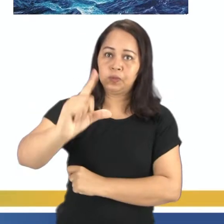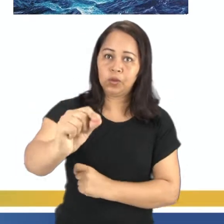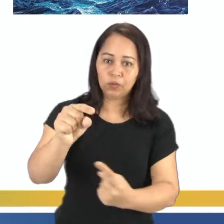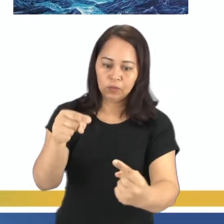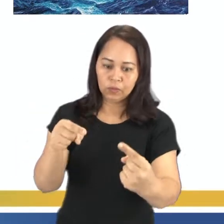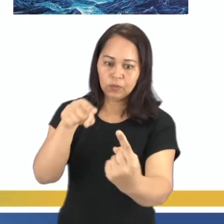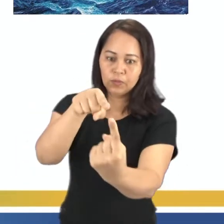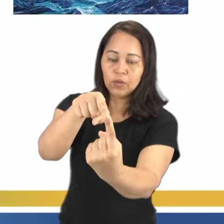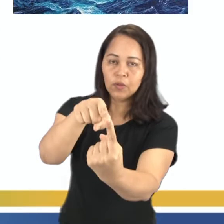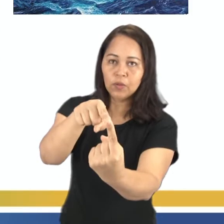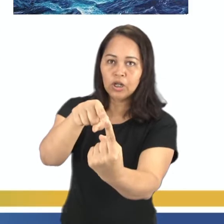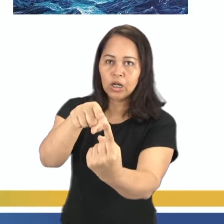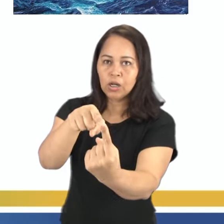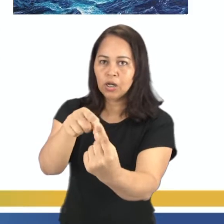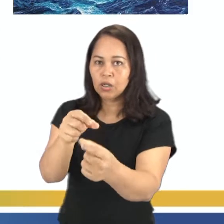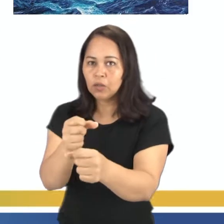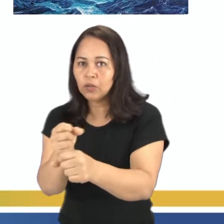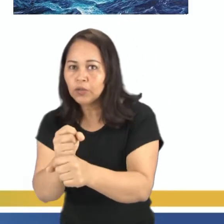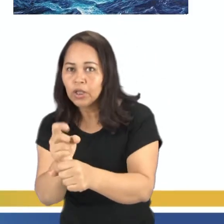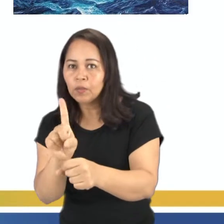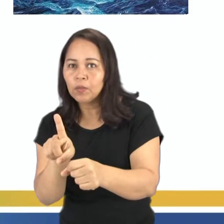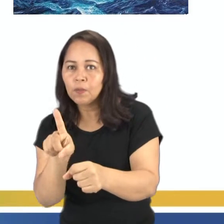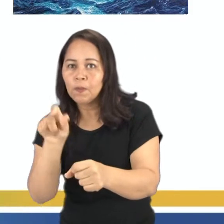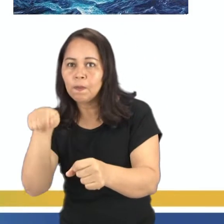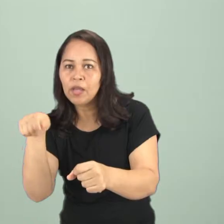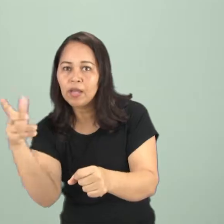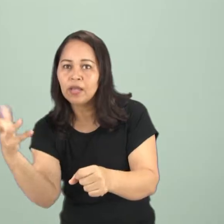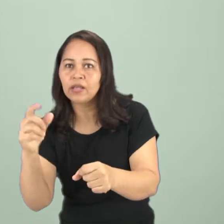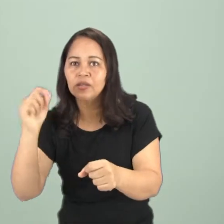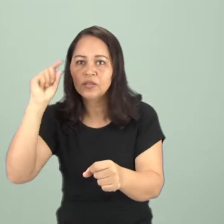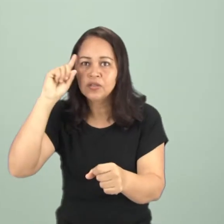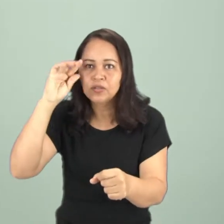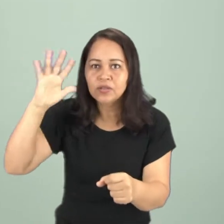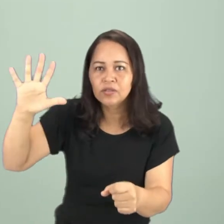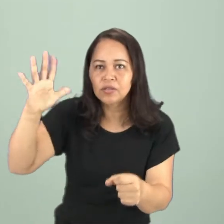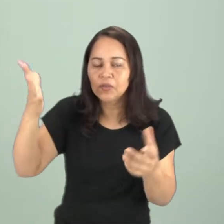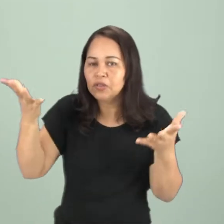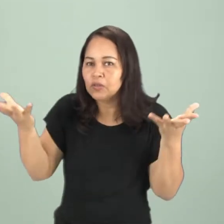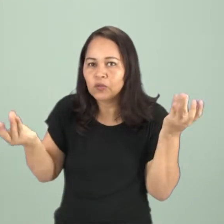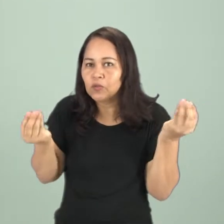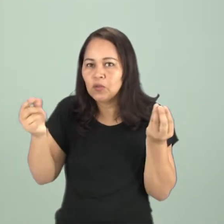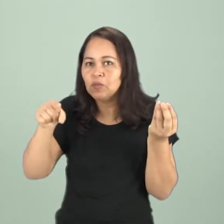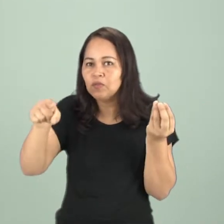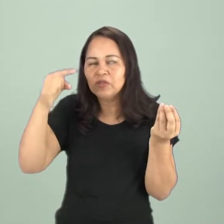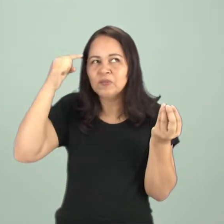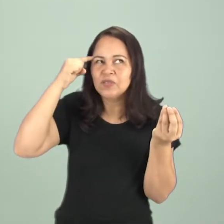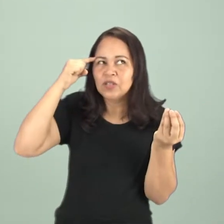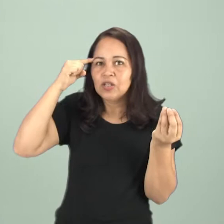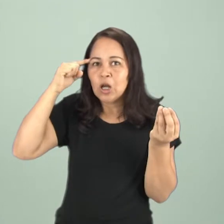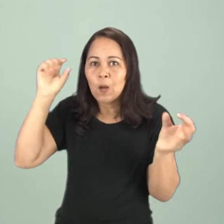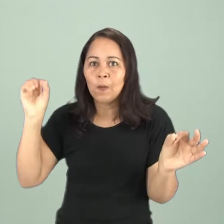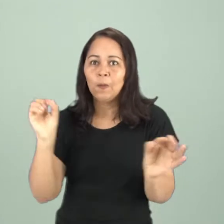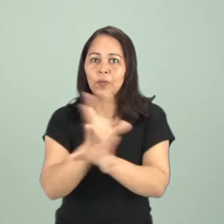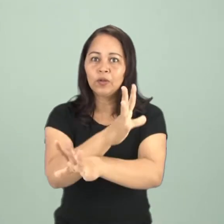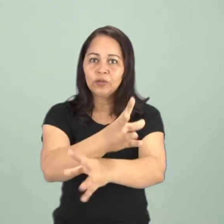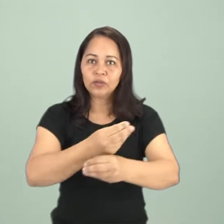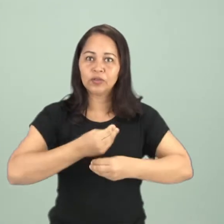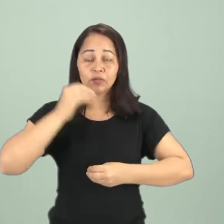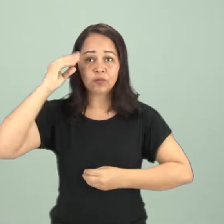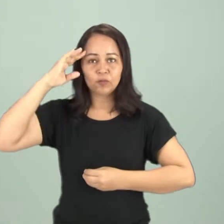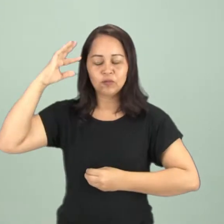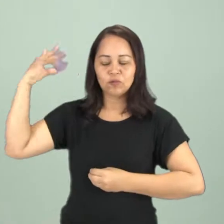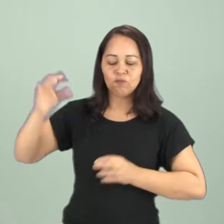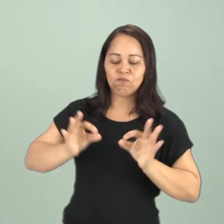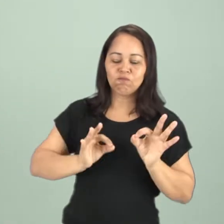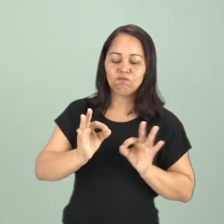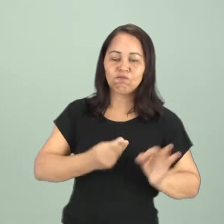e em quanto tempo? Todas essas perguntas são interessantes quando você começa a pensar no seu planejamento, no desenho do